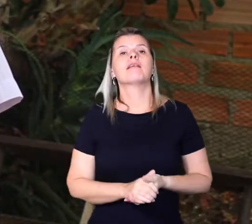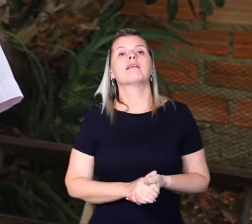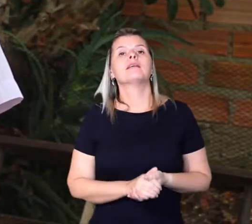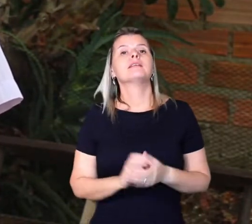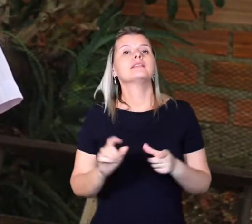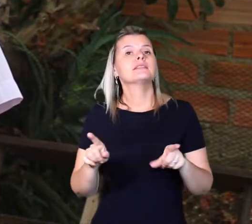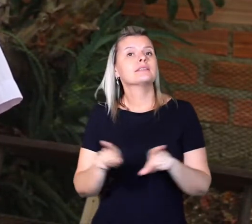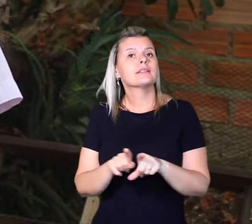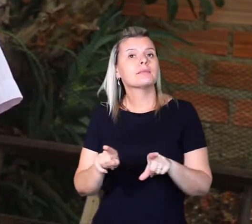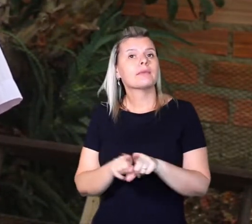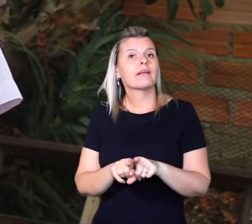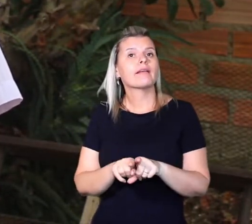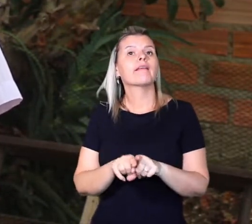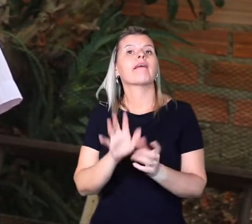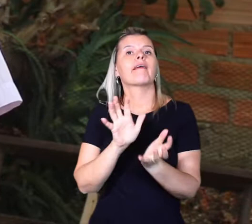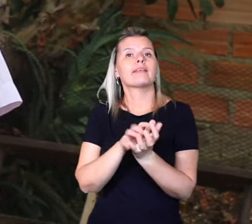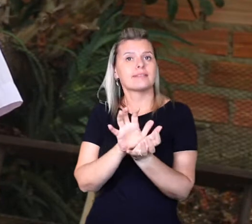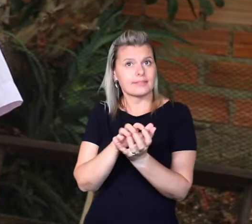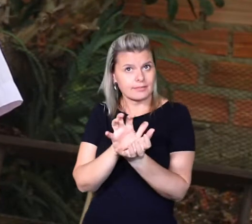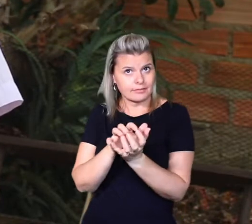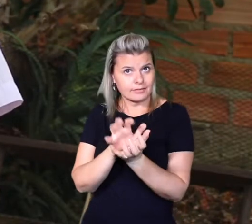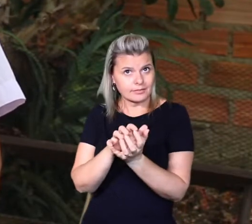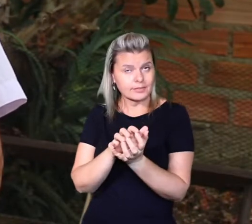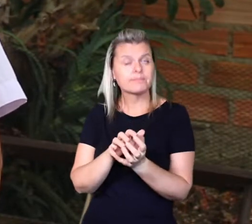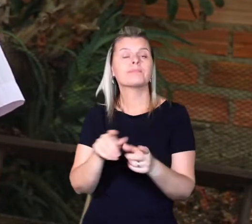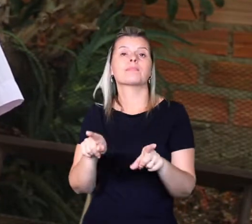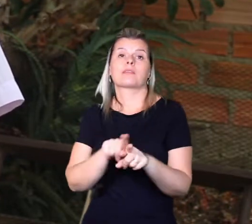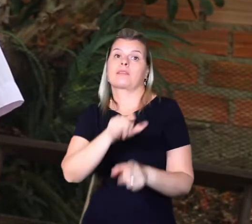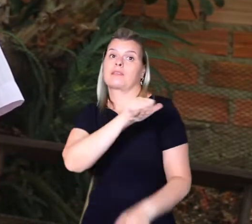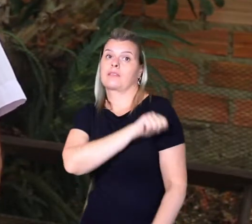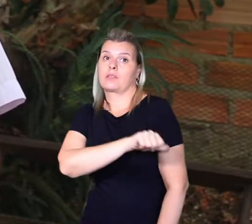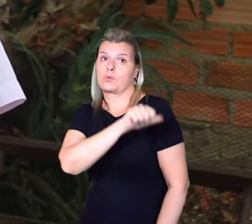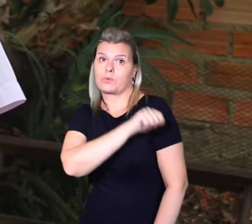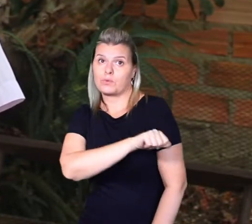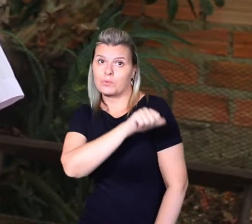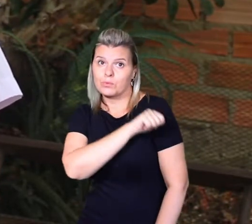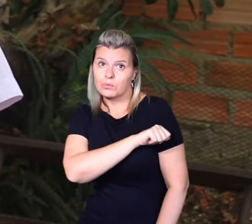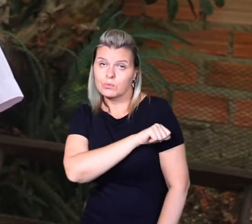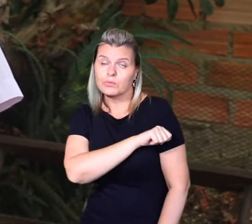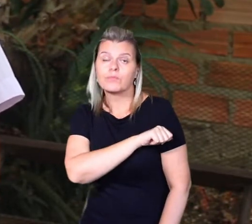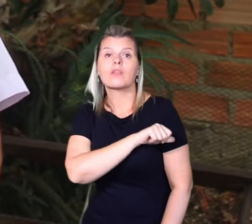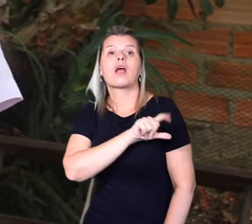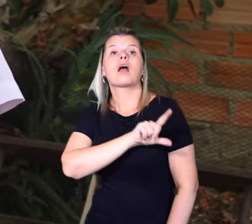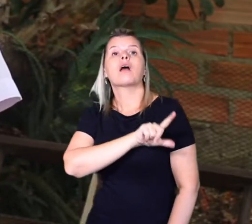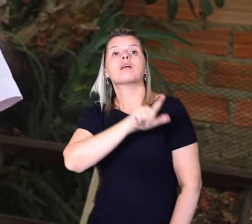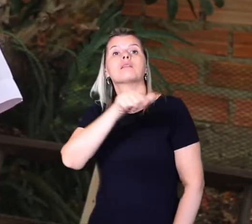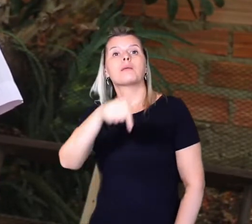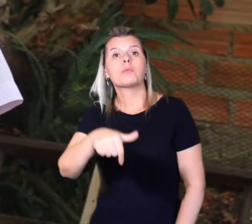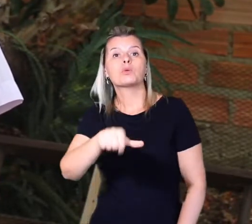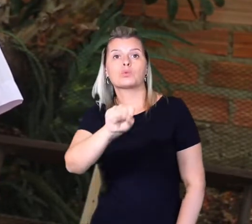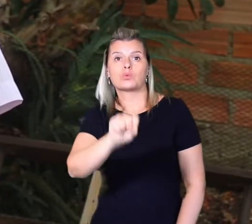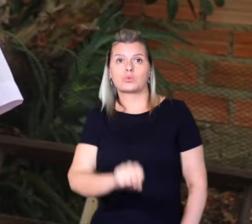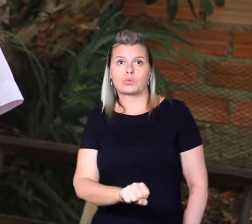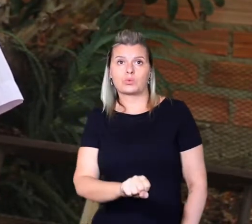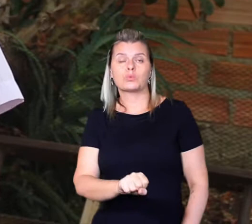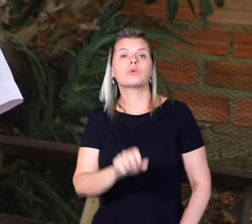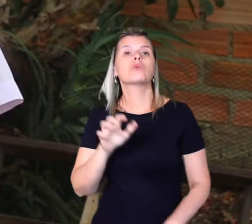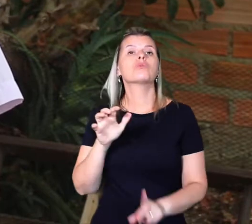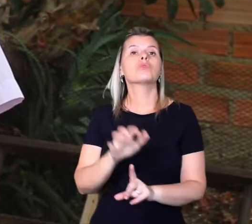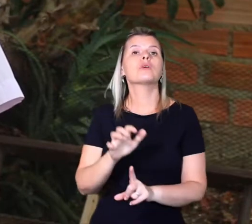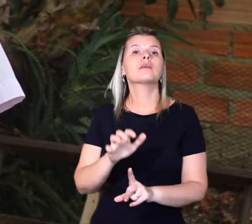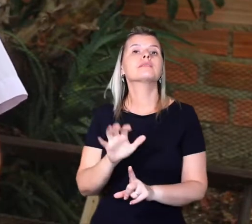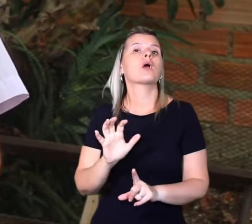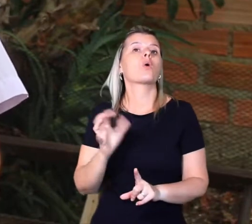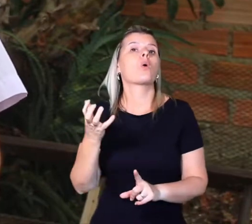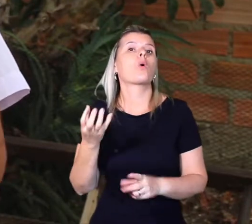Bahia, e do Recife, em Pernambuco, do Rio de Janeiro, e depois, quando no sul,